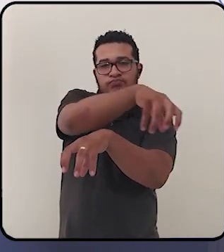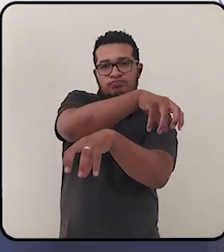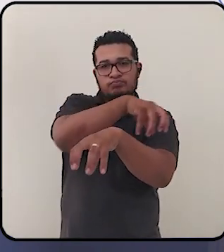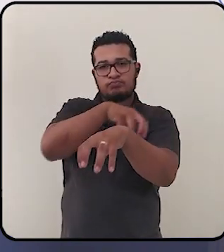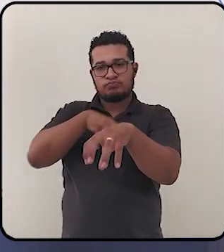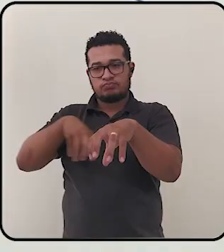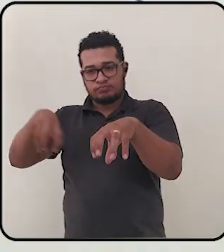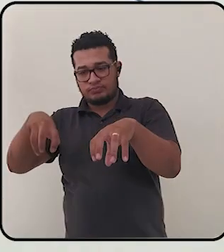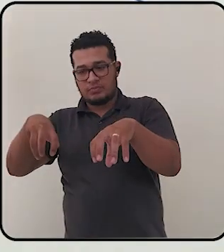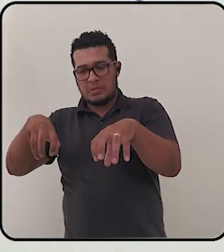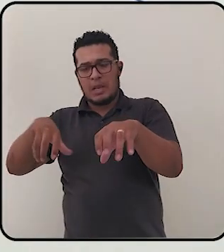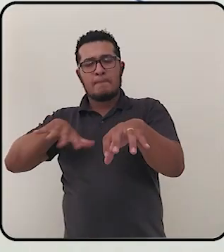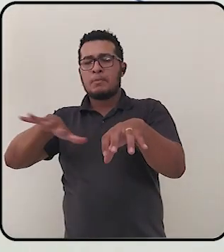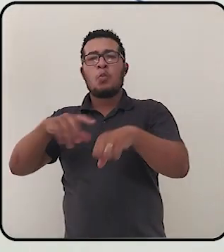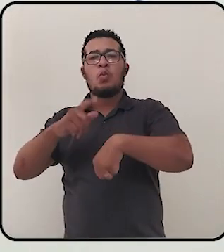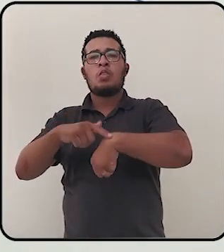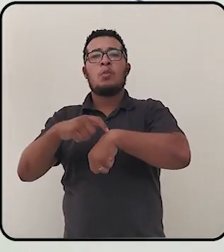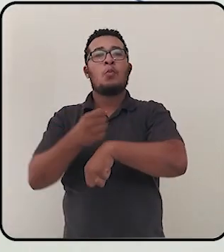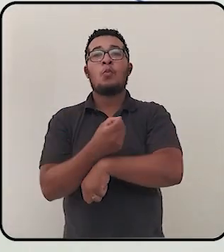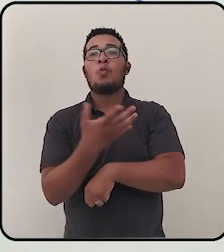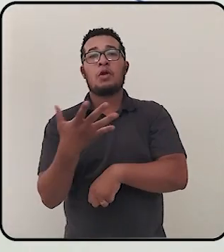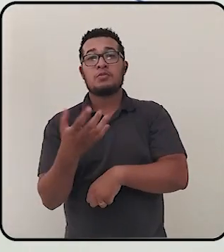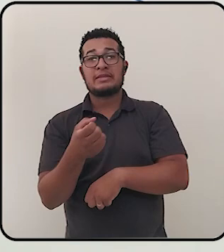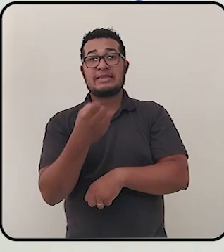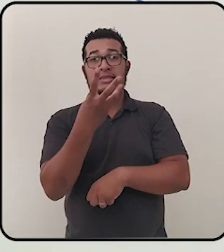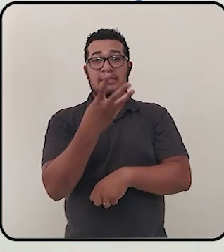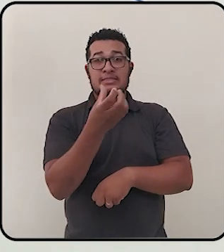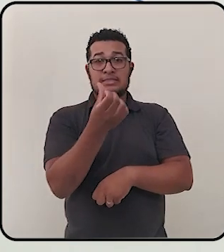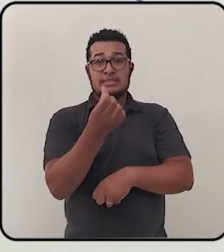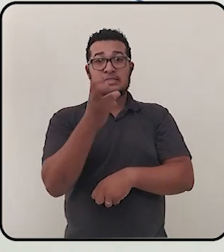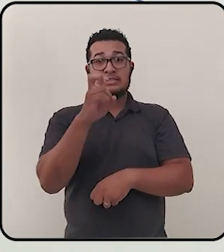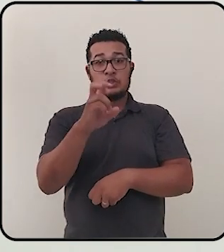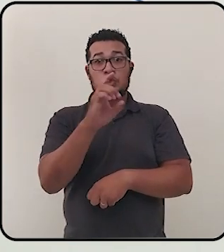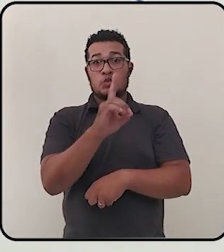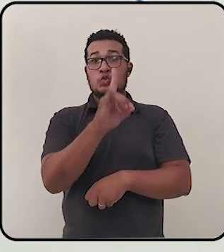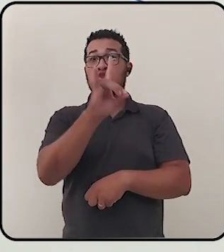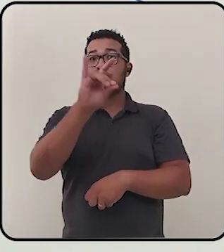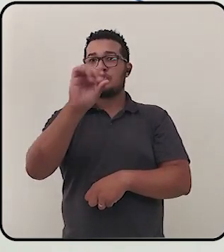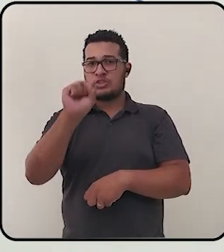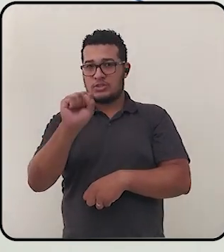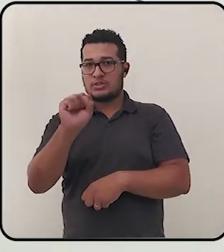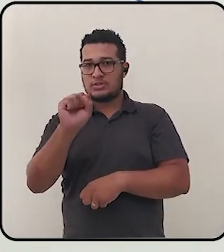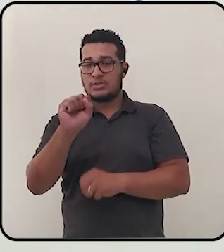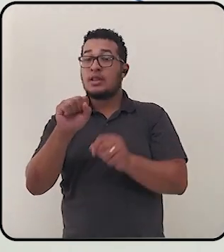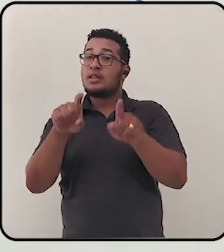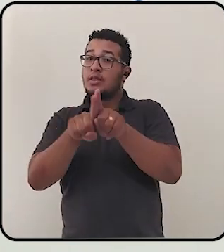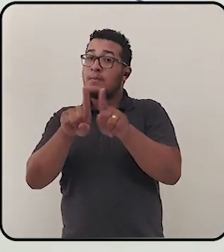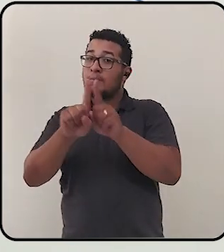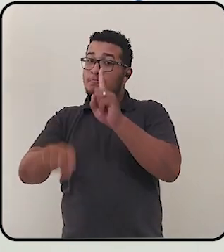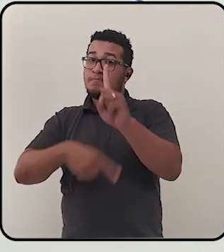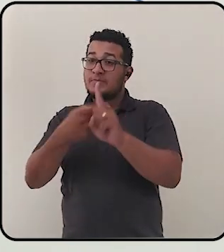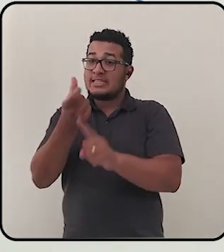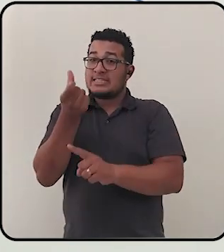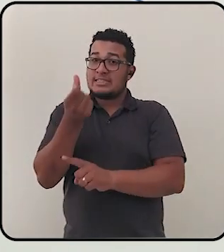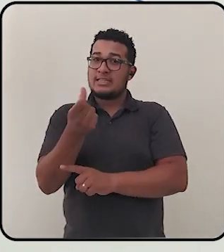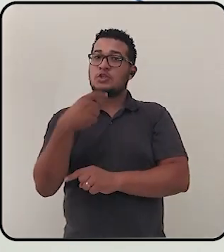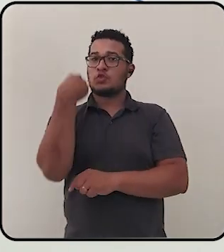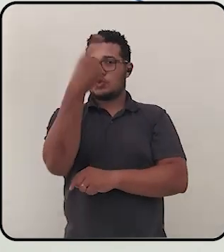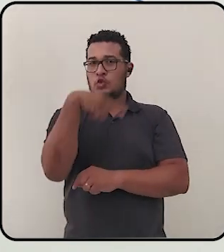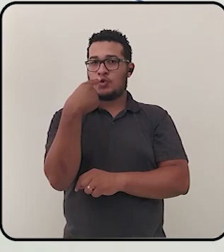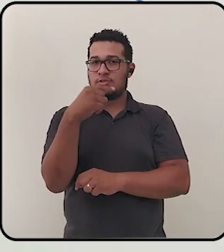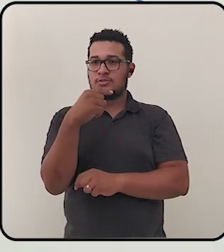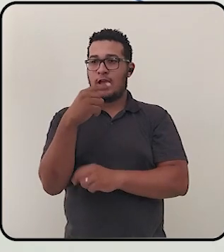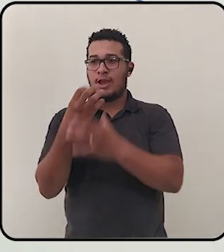ele dura aproximadamente 365 dias e 6 horas, dando origem